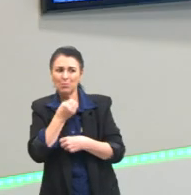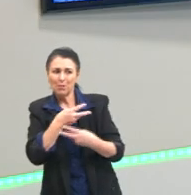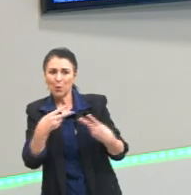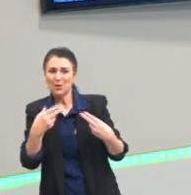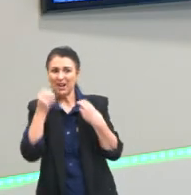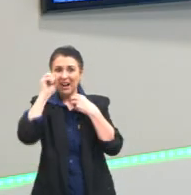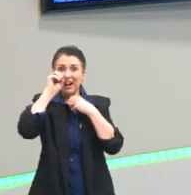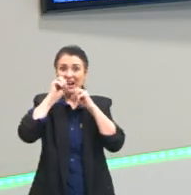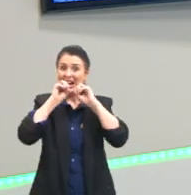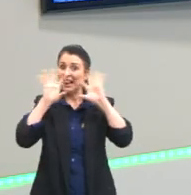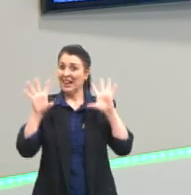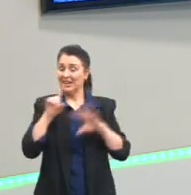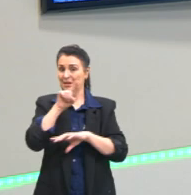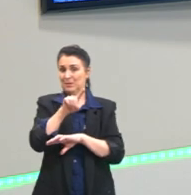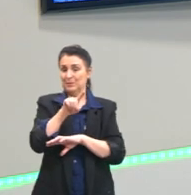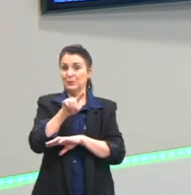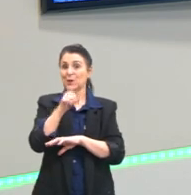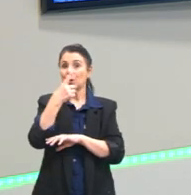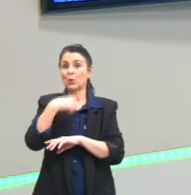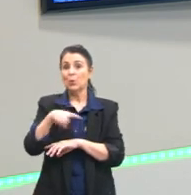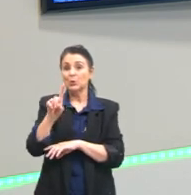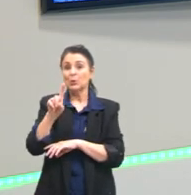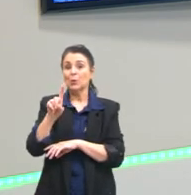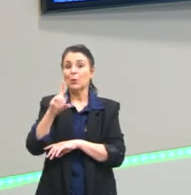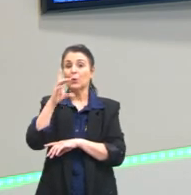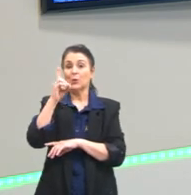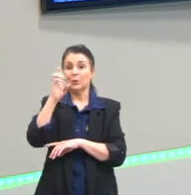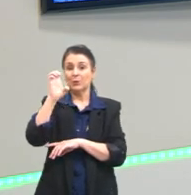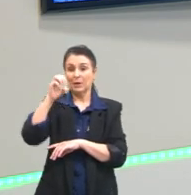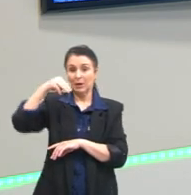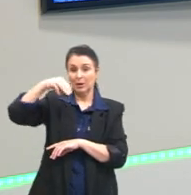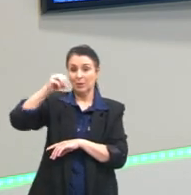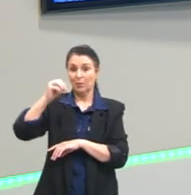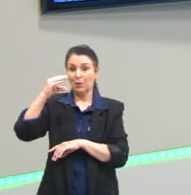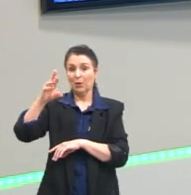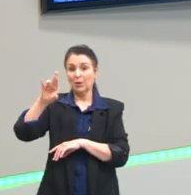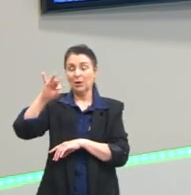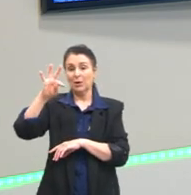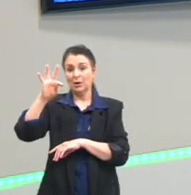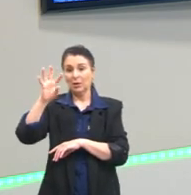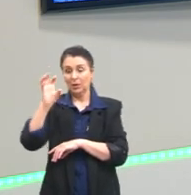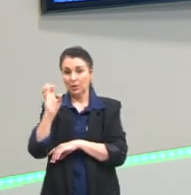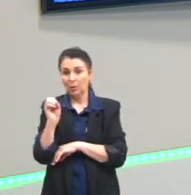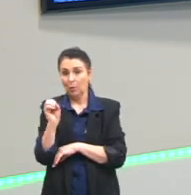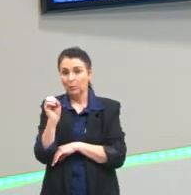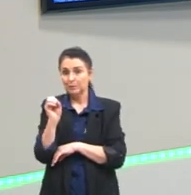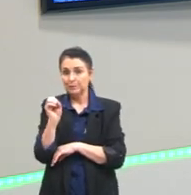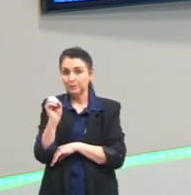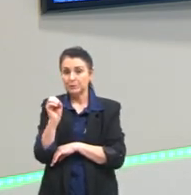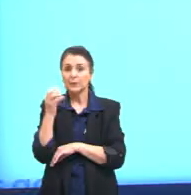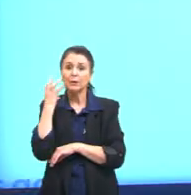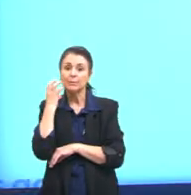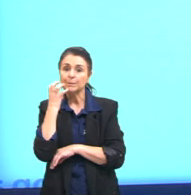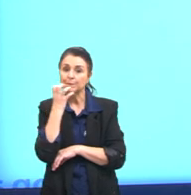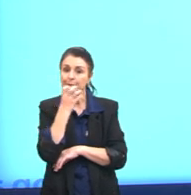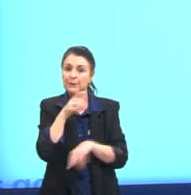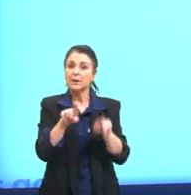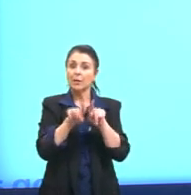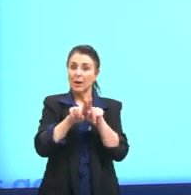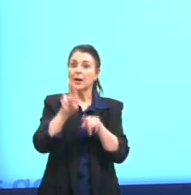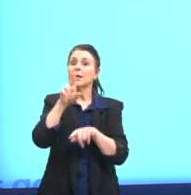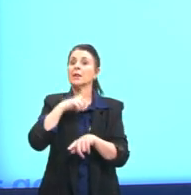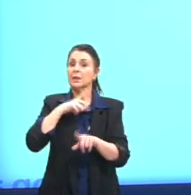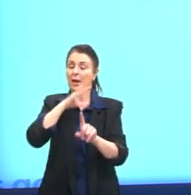né outro camarada aqui o Demócrito né ele vai olha que o de moto né o Demócrito também nessa perspectiva